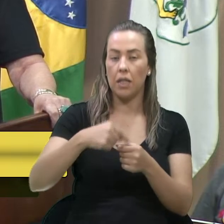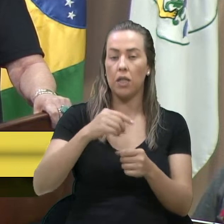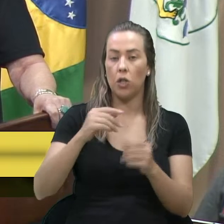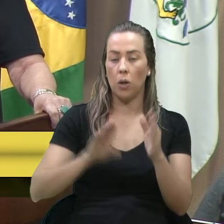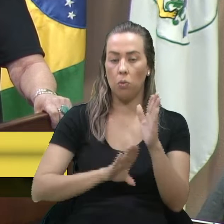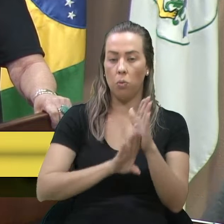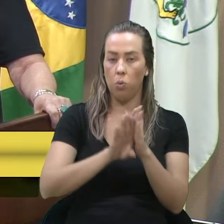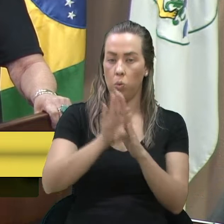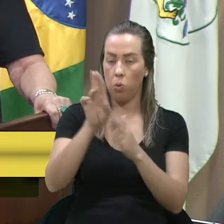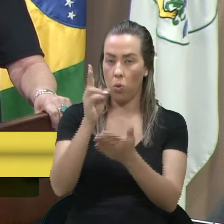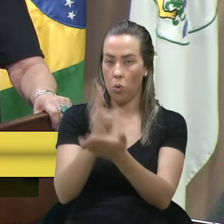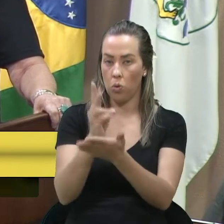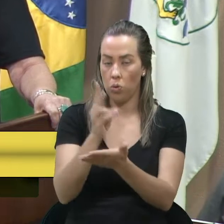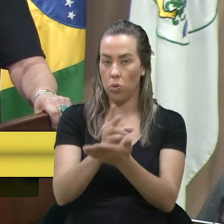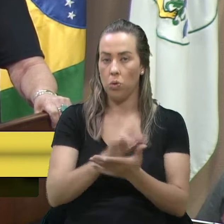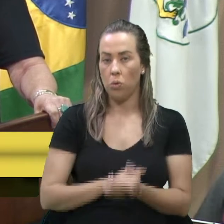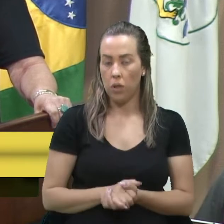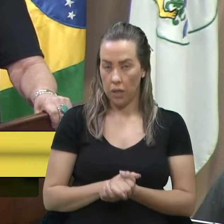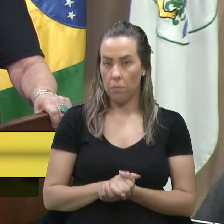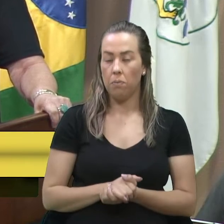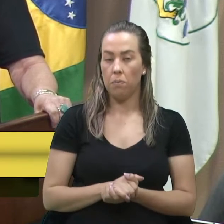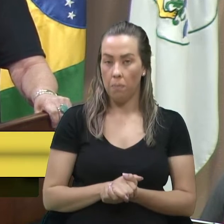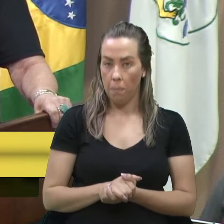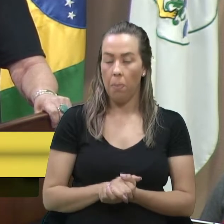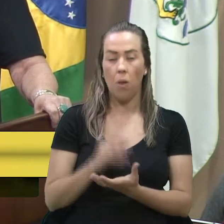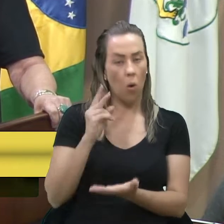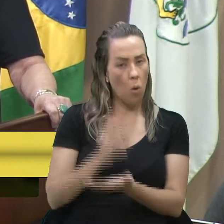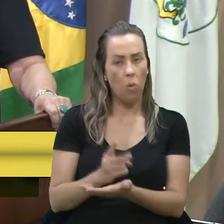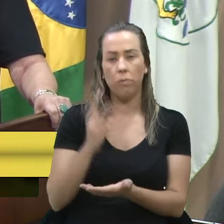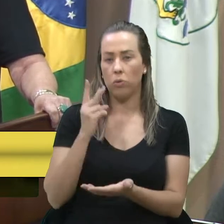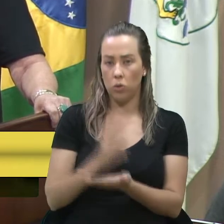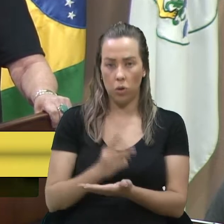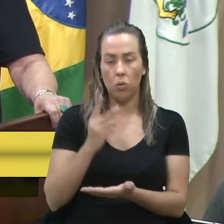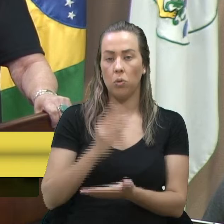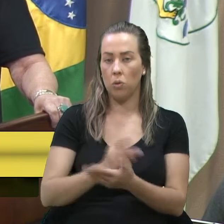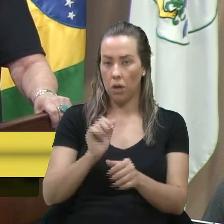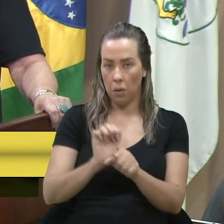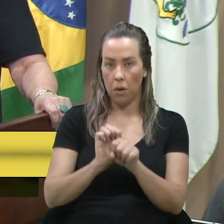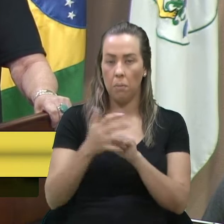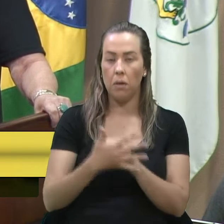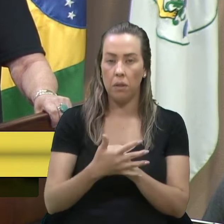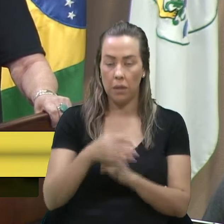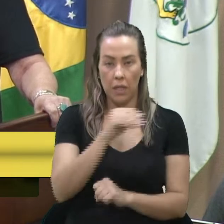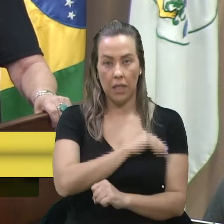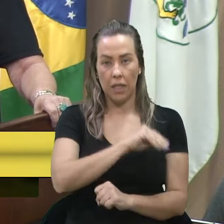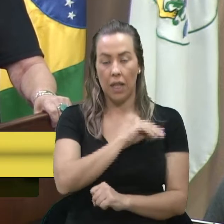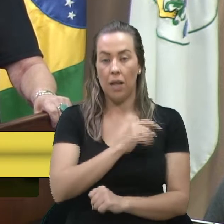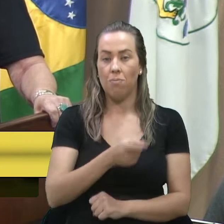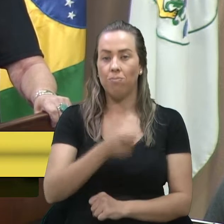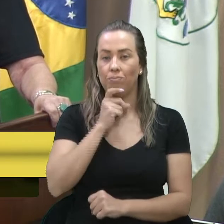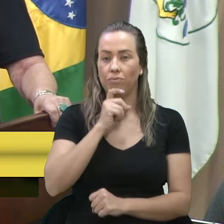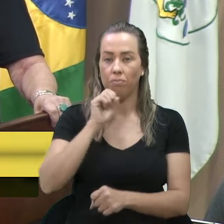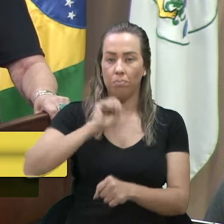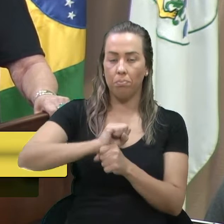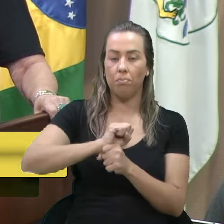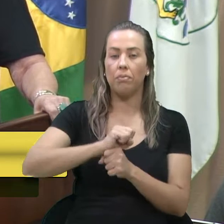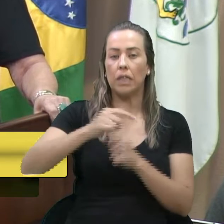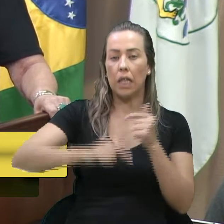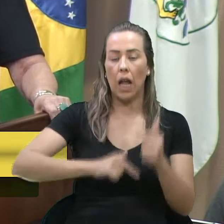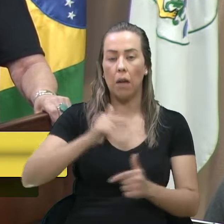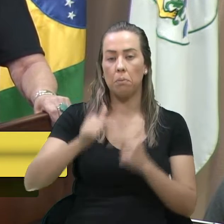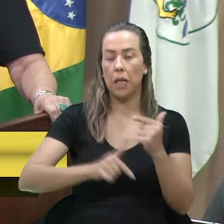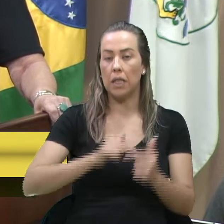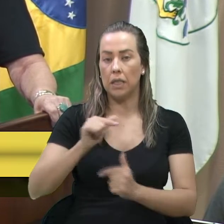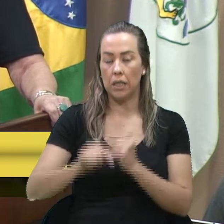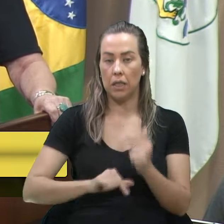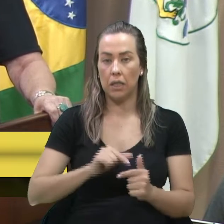crescer. E nós continuamos, gente, mesmo com a pandemia e com salários congelados, trabalhando.